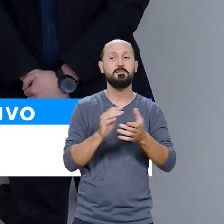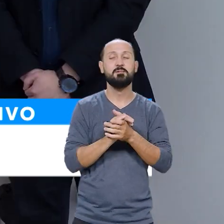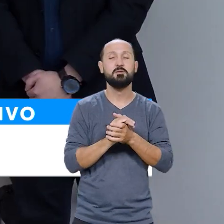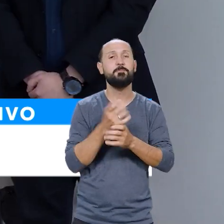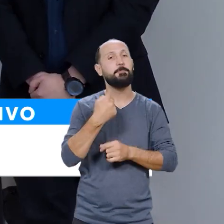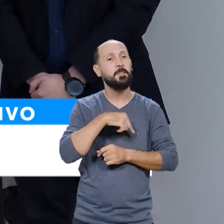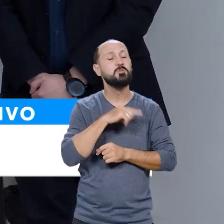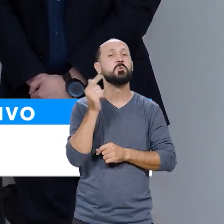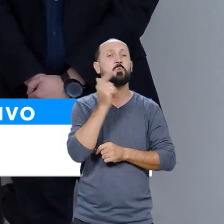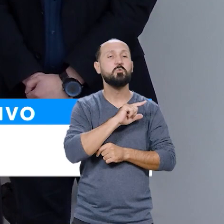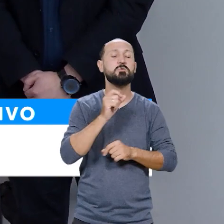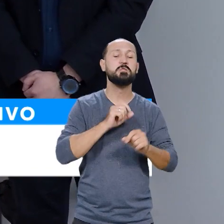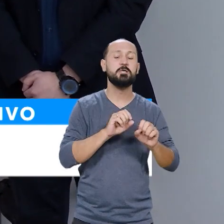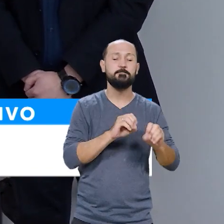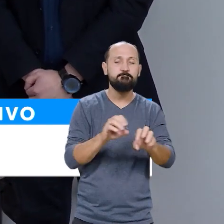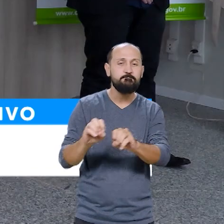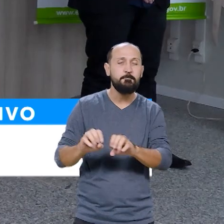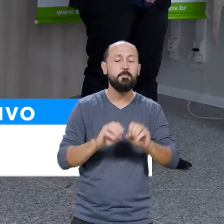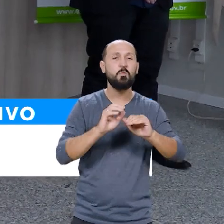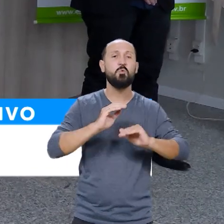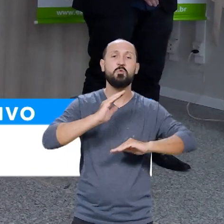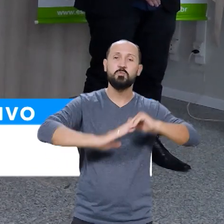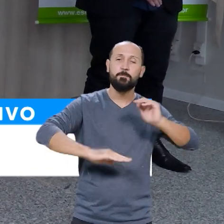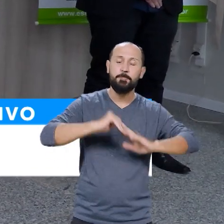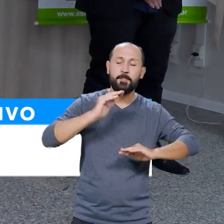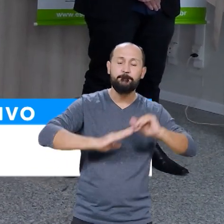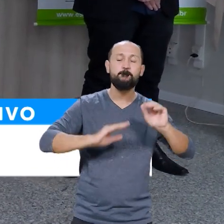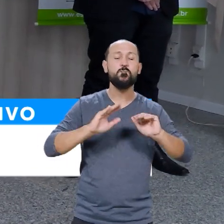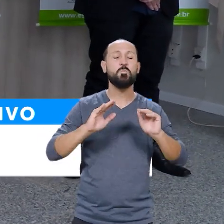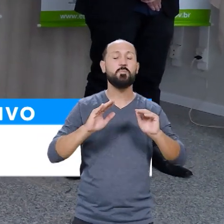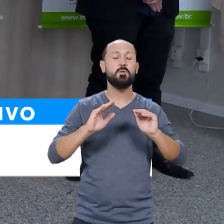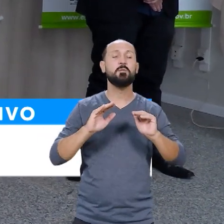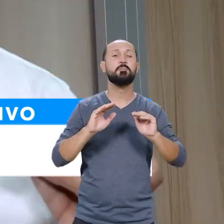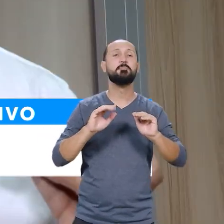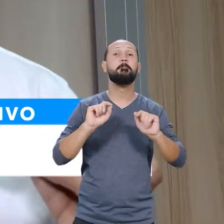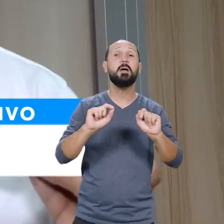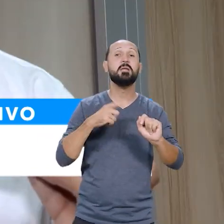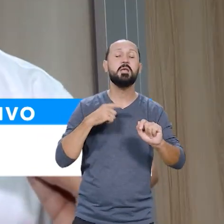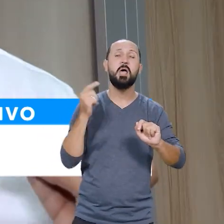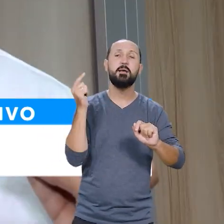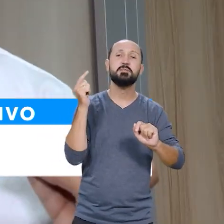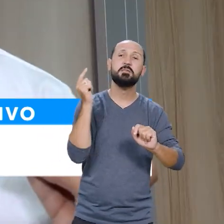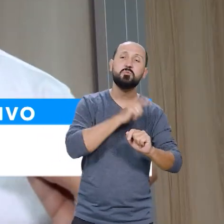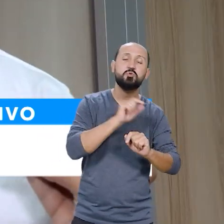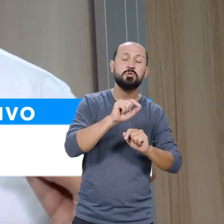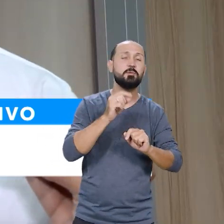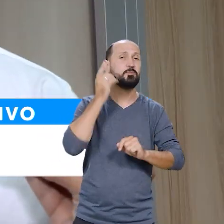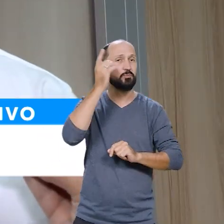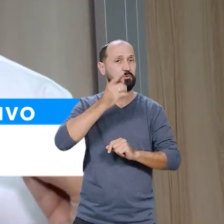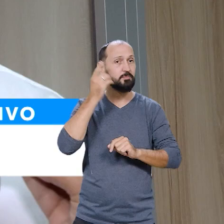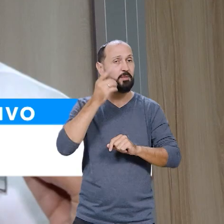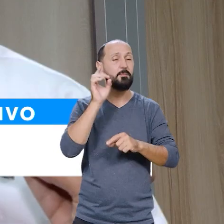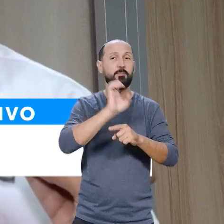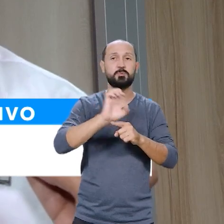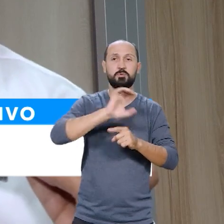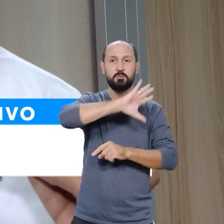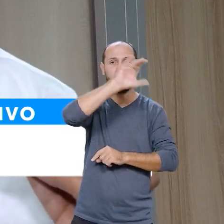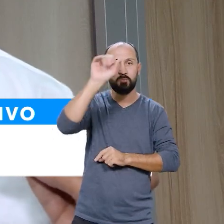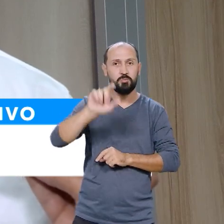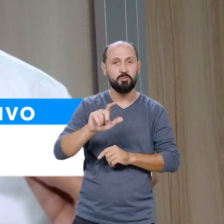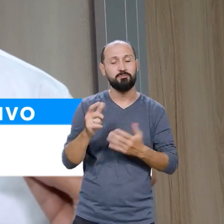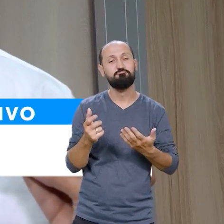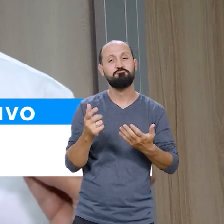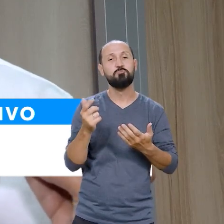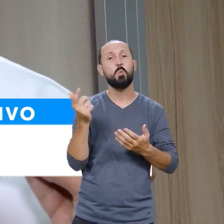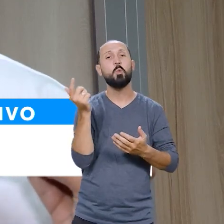Casa e que nós pudéssemos qualificar os funcionários, os servidores, para que as entregas dos deputados para o Estado de